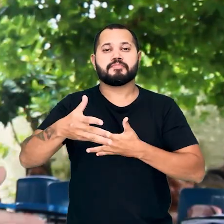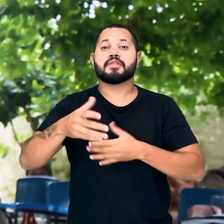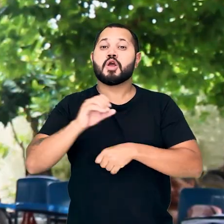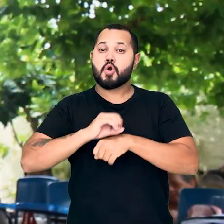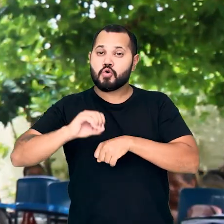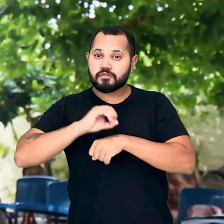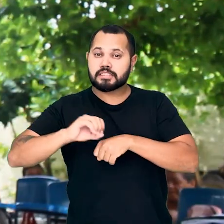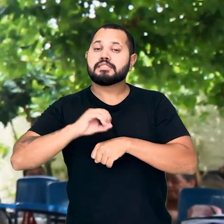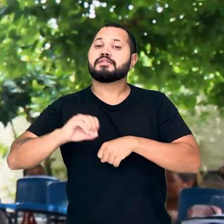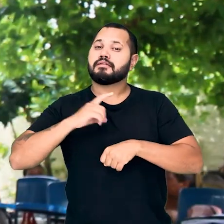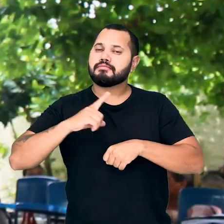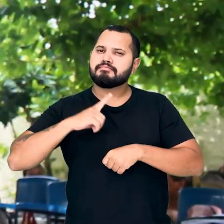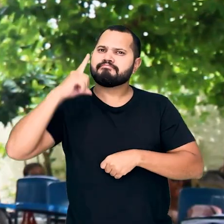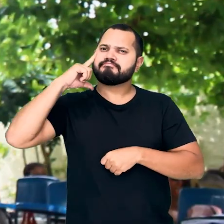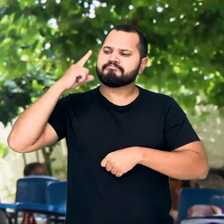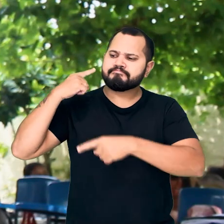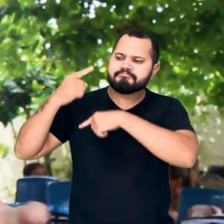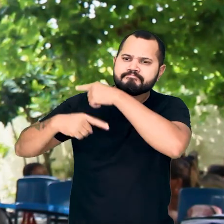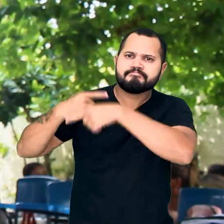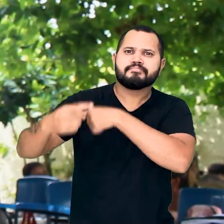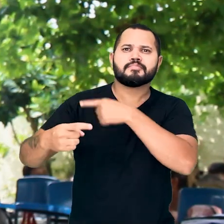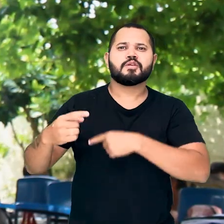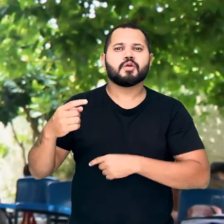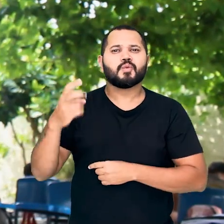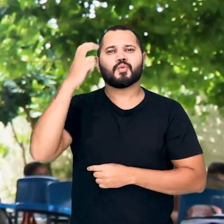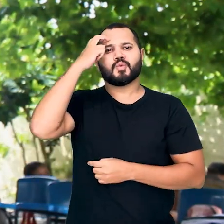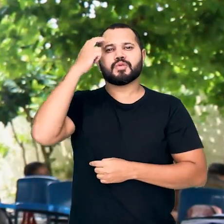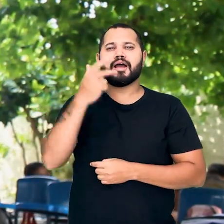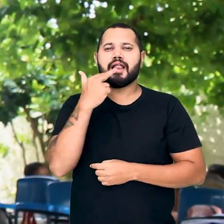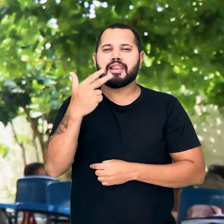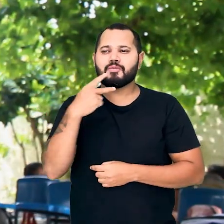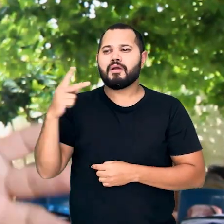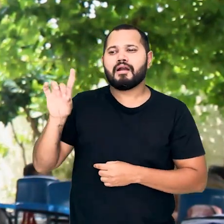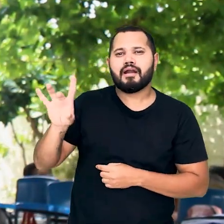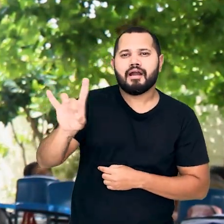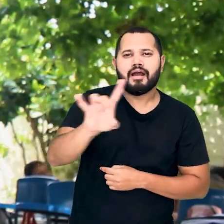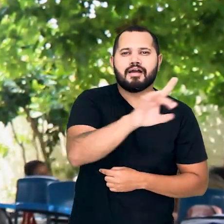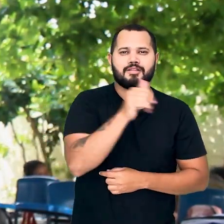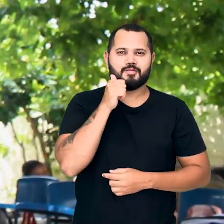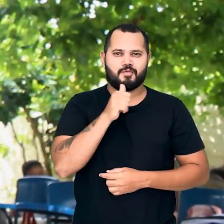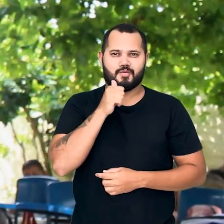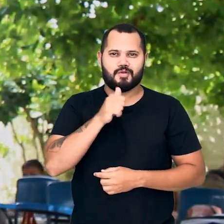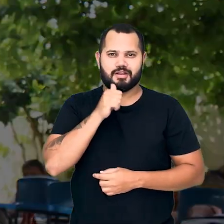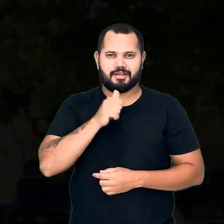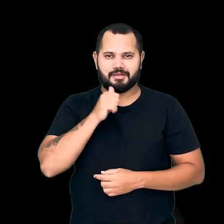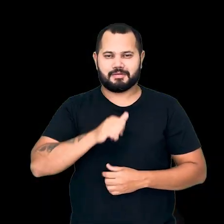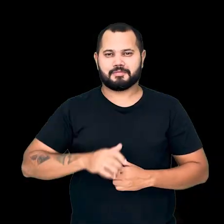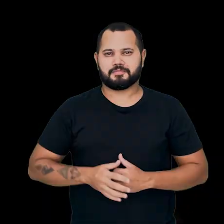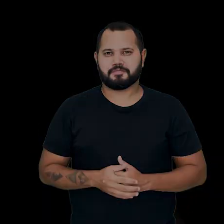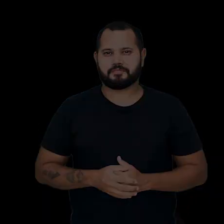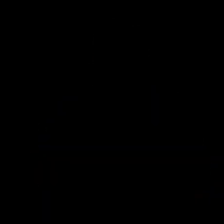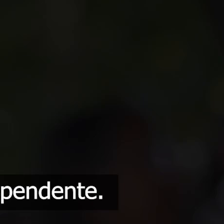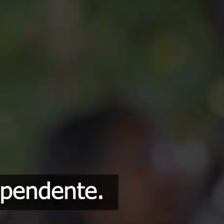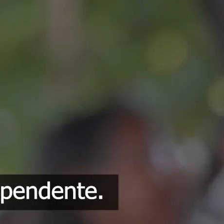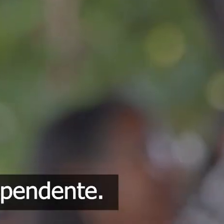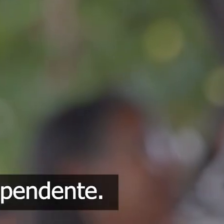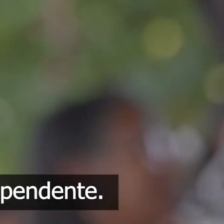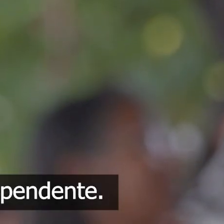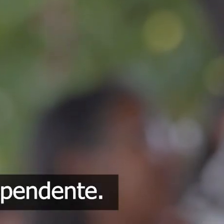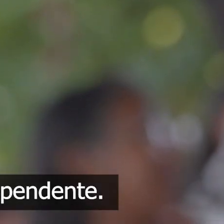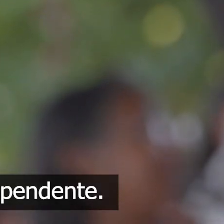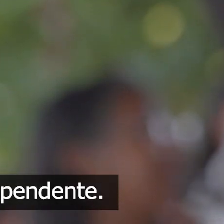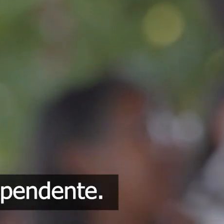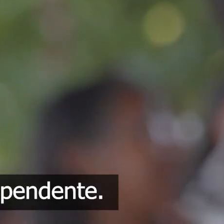oficina a gente trabalha faz esse trabalho do resgate cultural da língua materna de cada mulher.